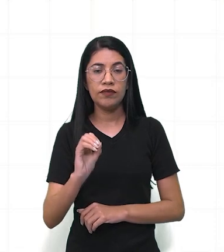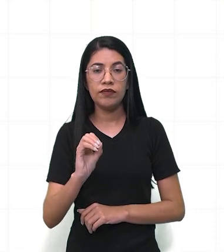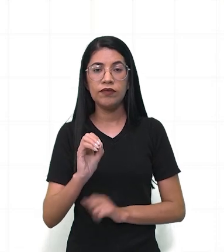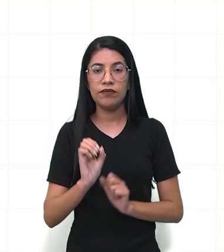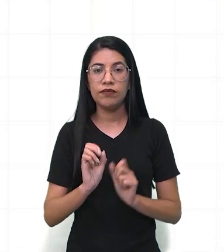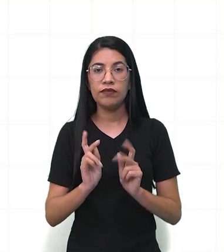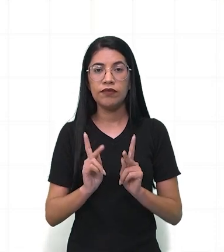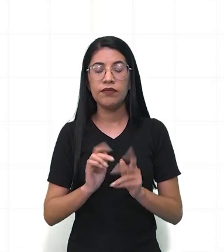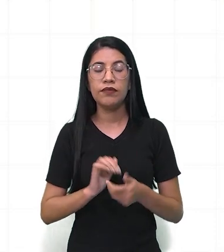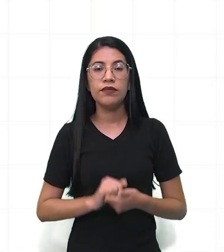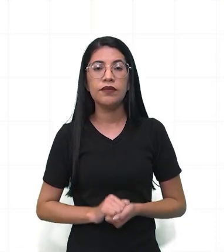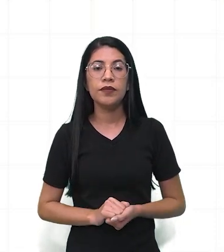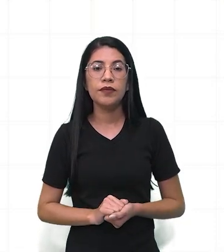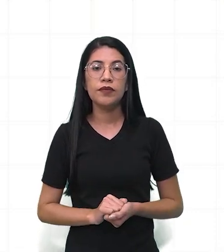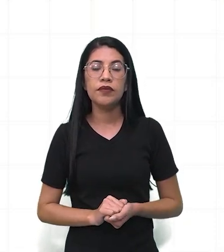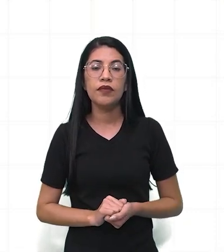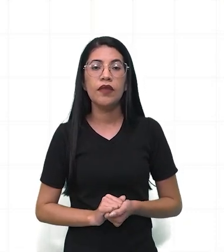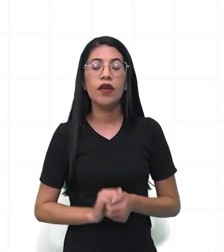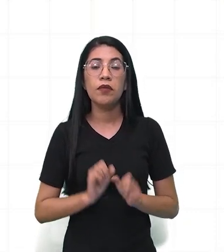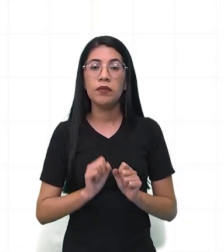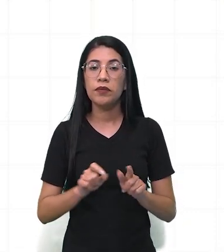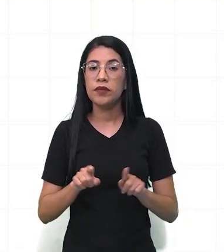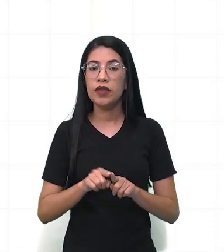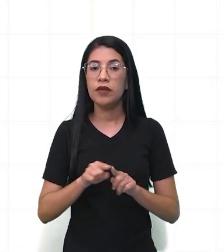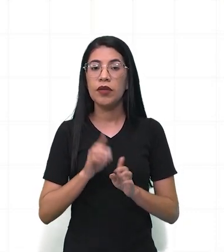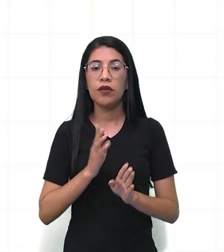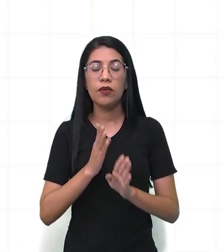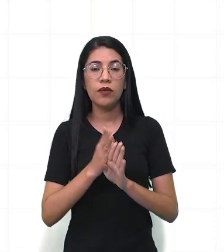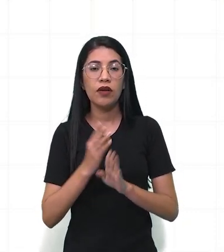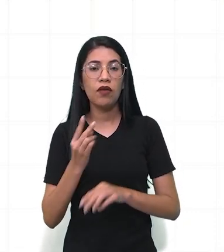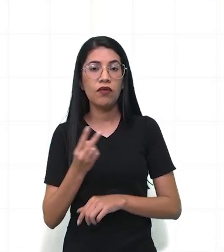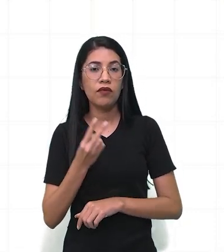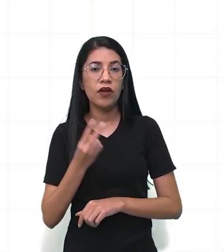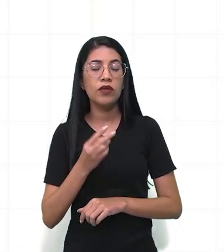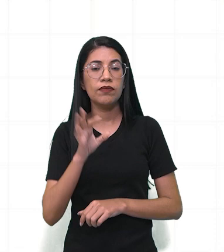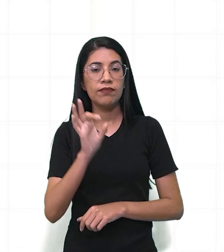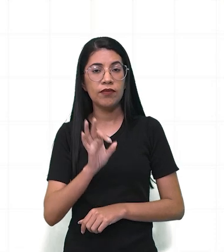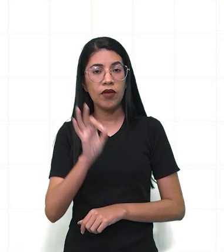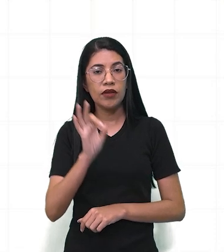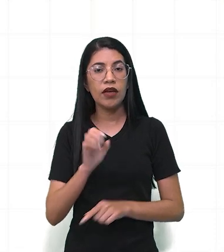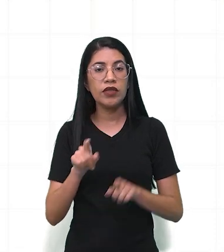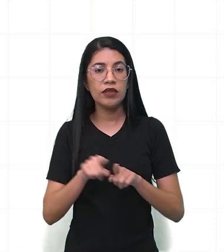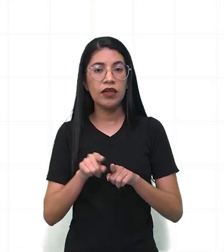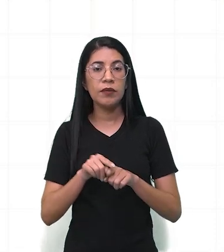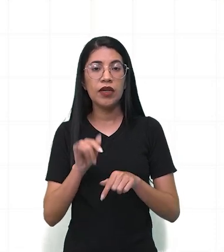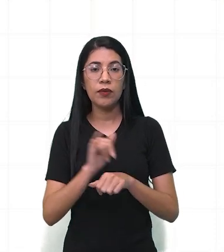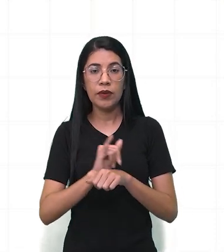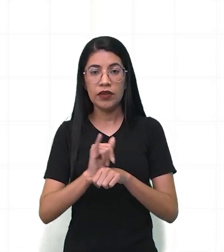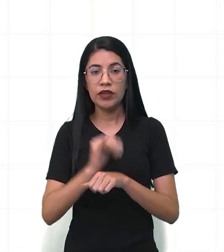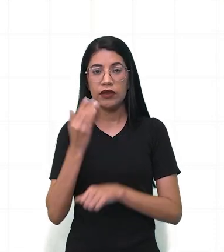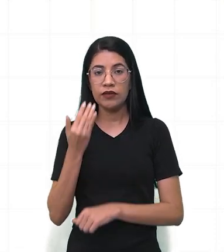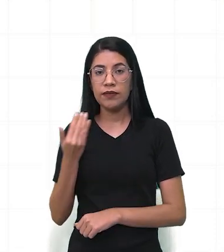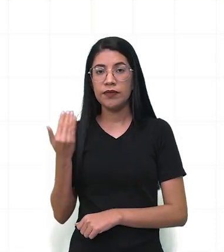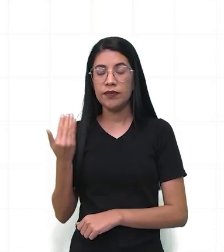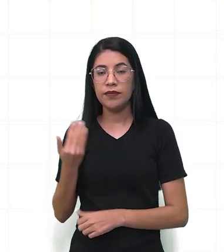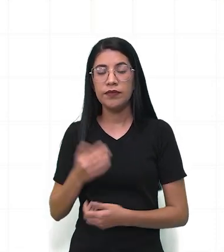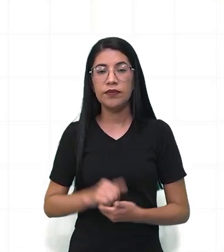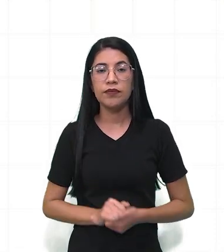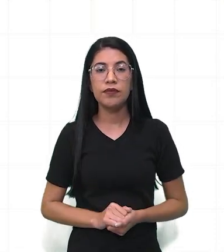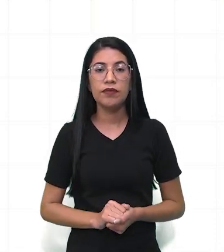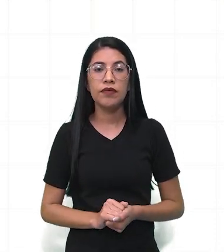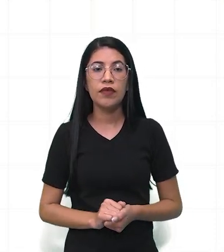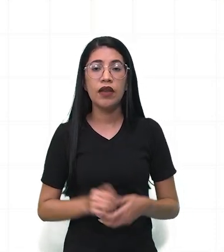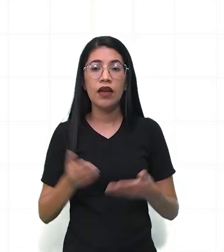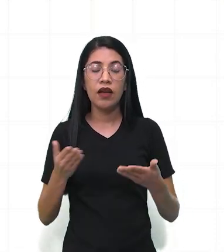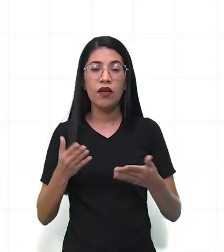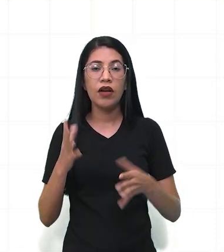gente pode também encontrar a porcentagem dessa forma, tá ok? Nós vamos agora resolver das três formas para